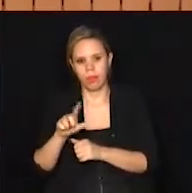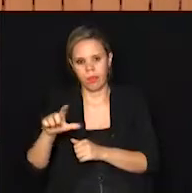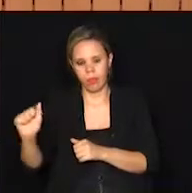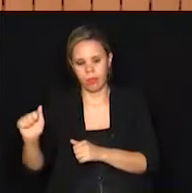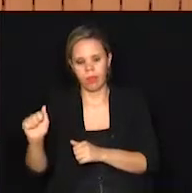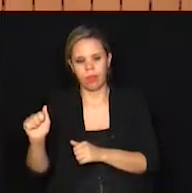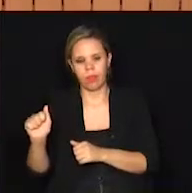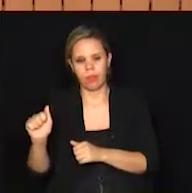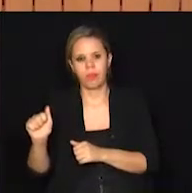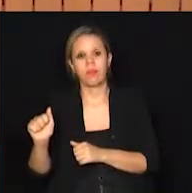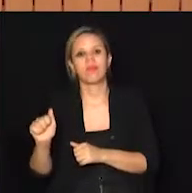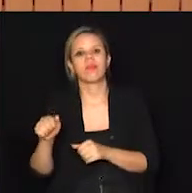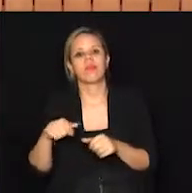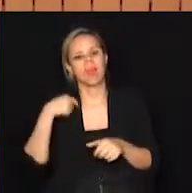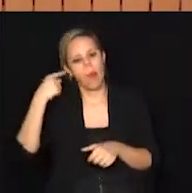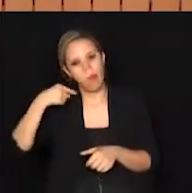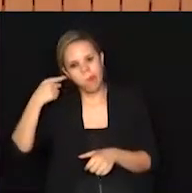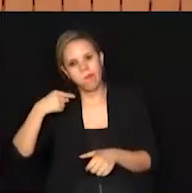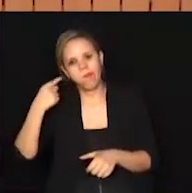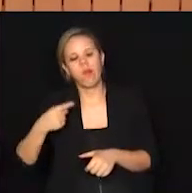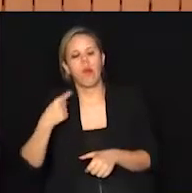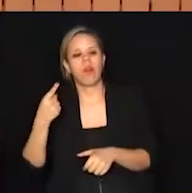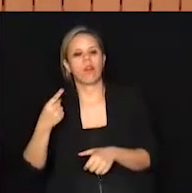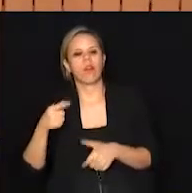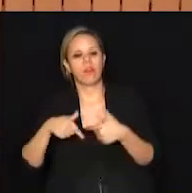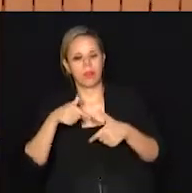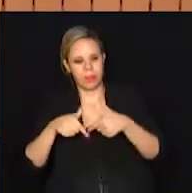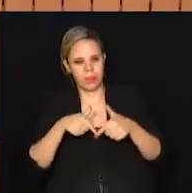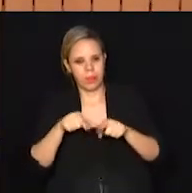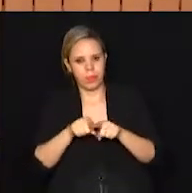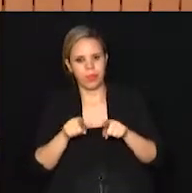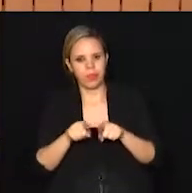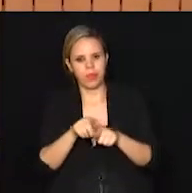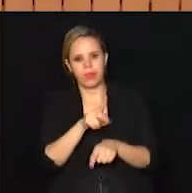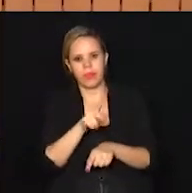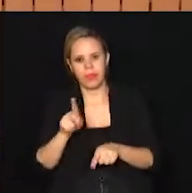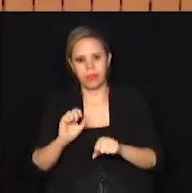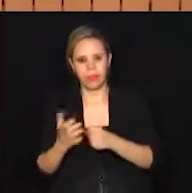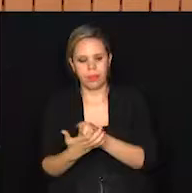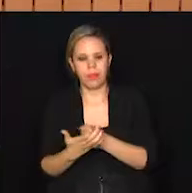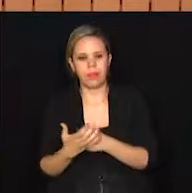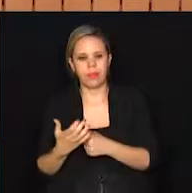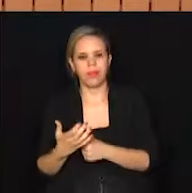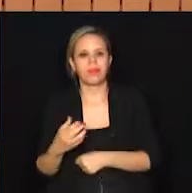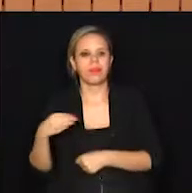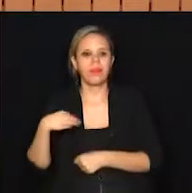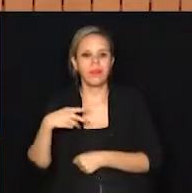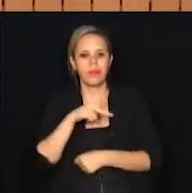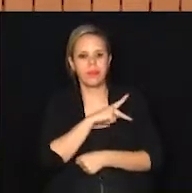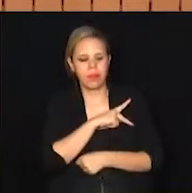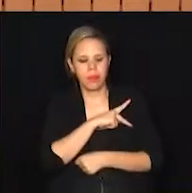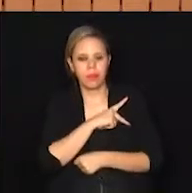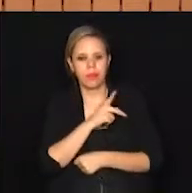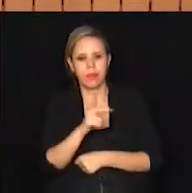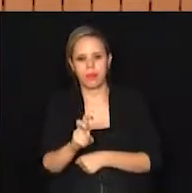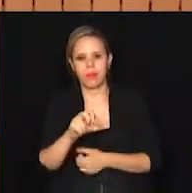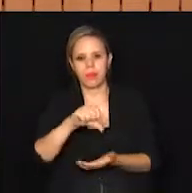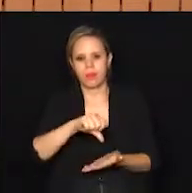que é procuradora do Trabalho e presidente do Grupo de Trabalho Covid-19 do Ministério Público do Trabalho da 15ª